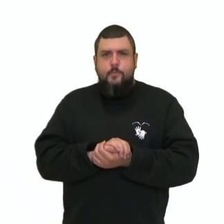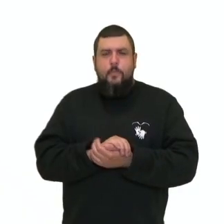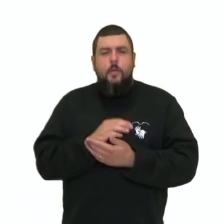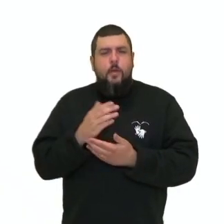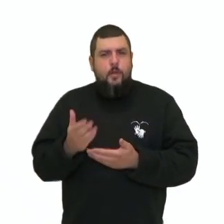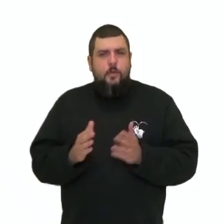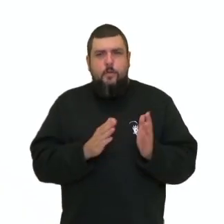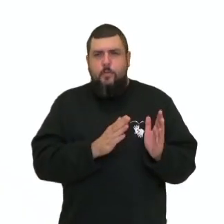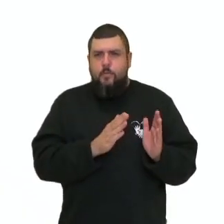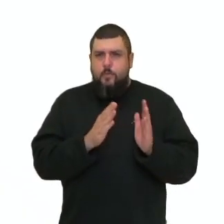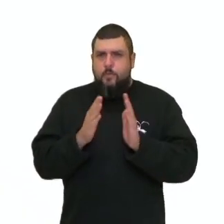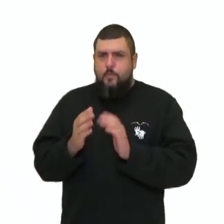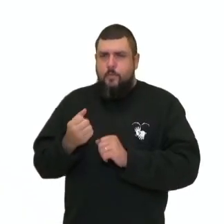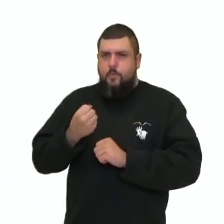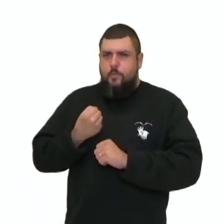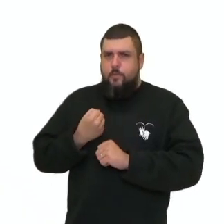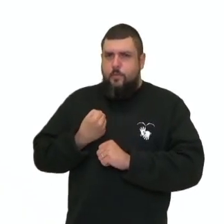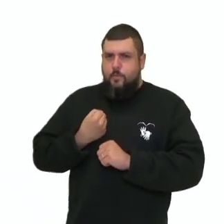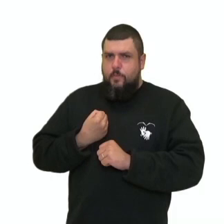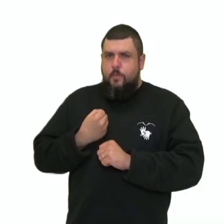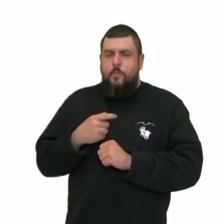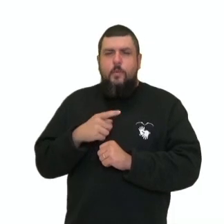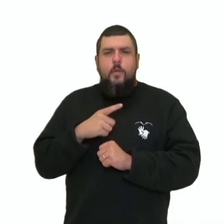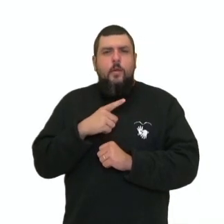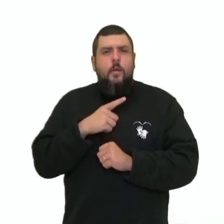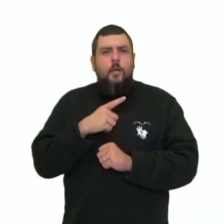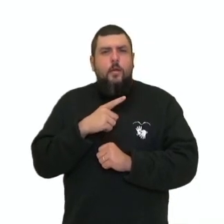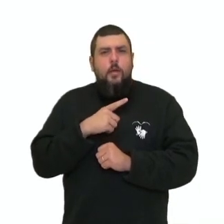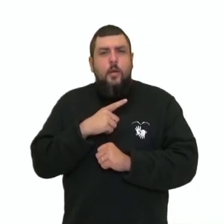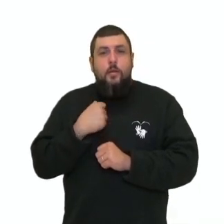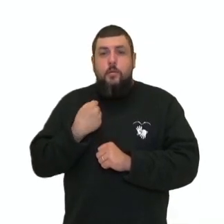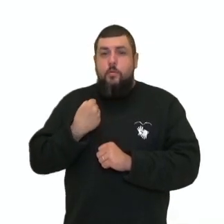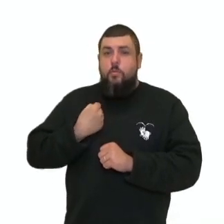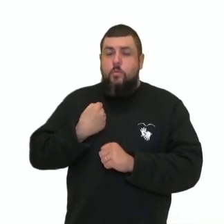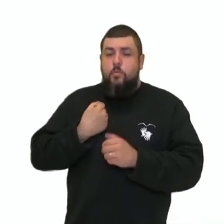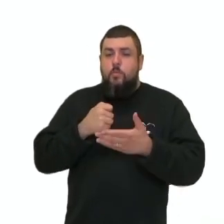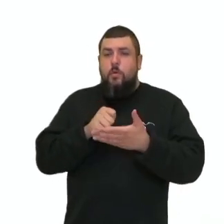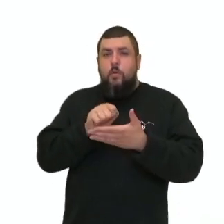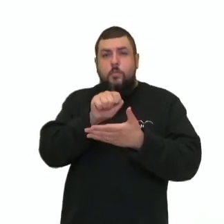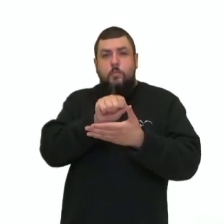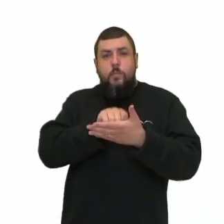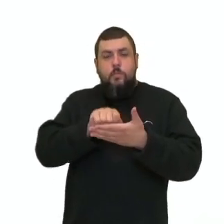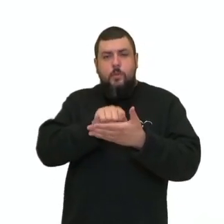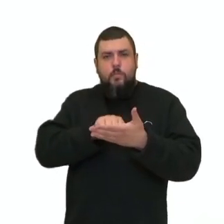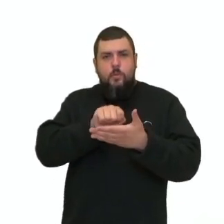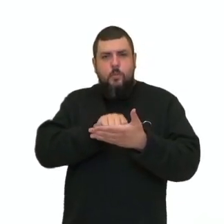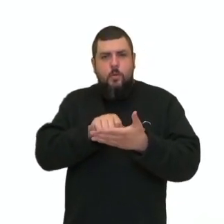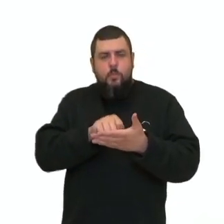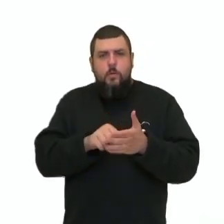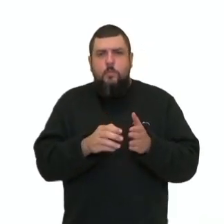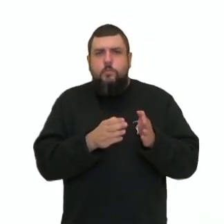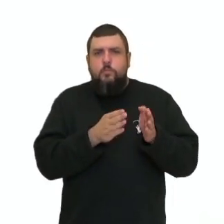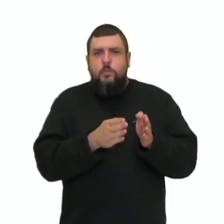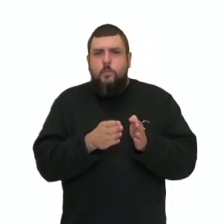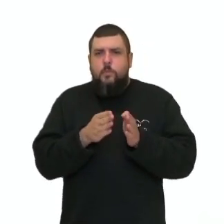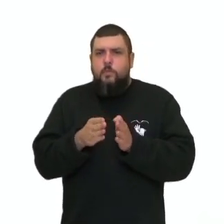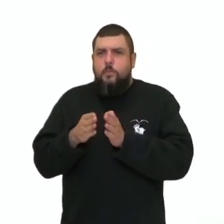sequências numéricas apresentam números escritos em uma determinada ordem